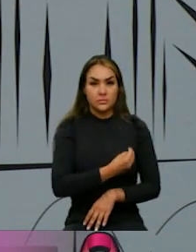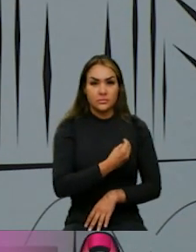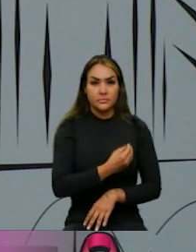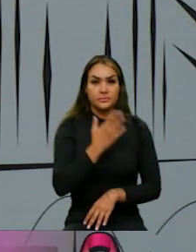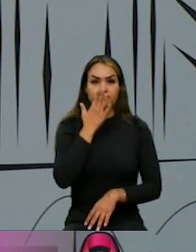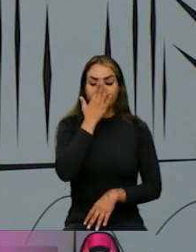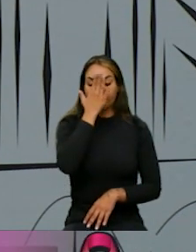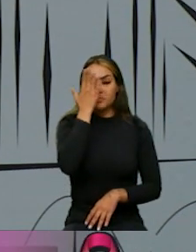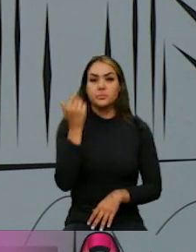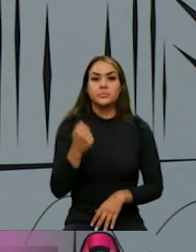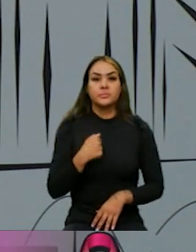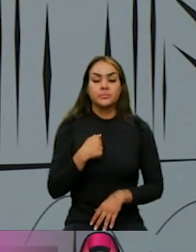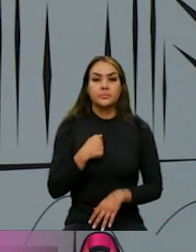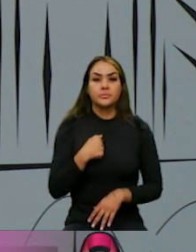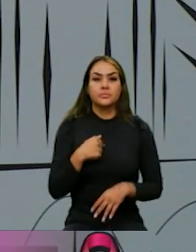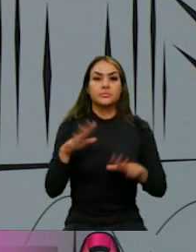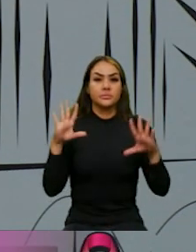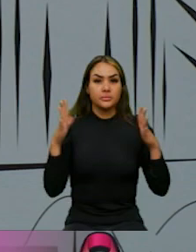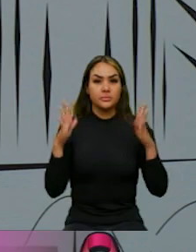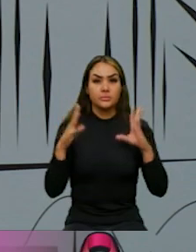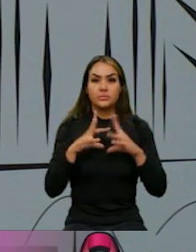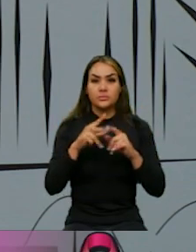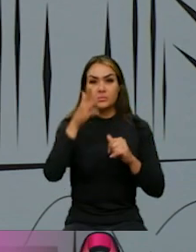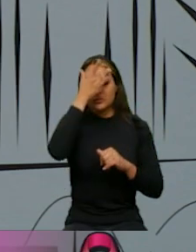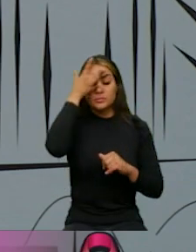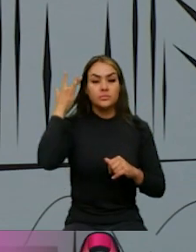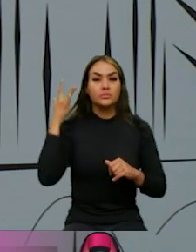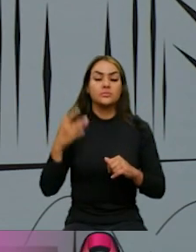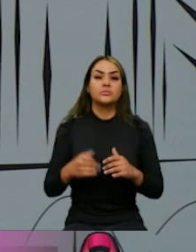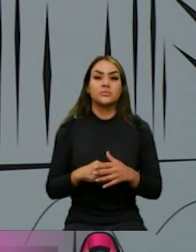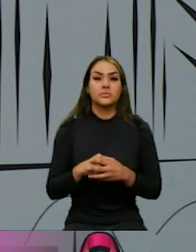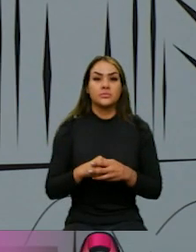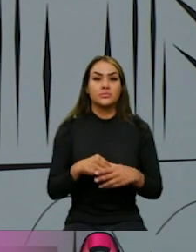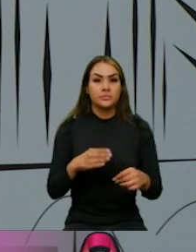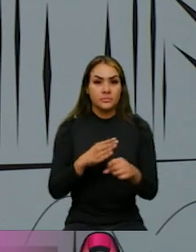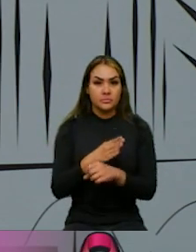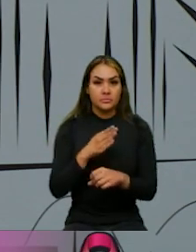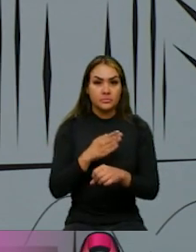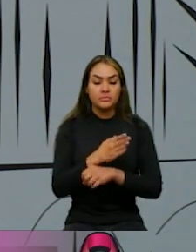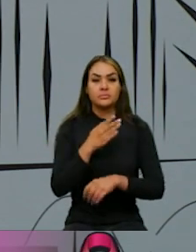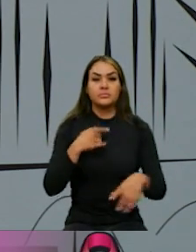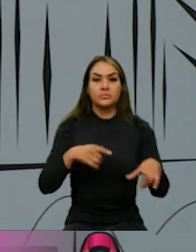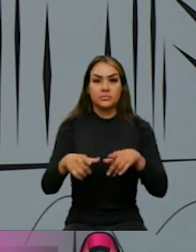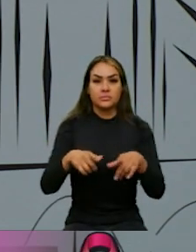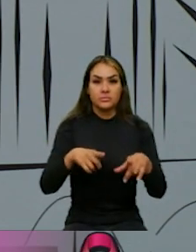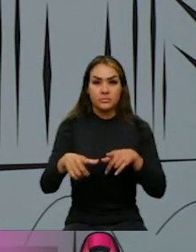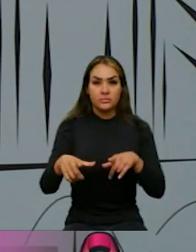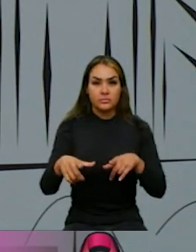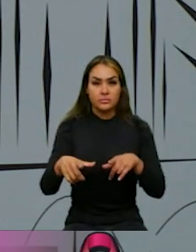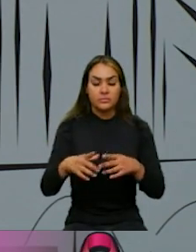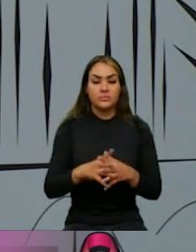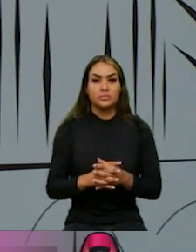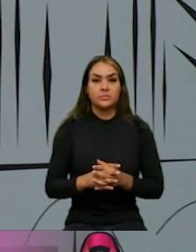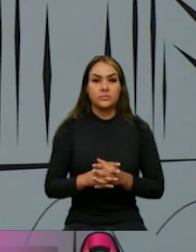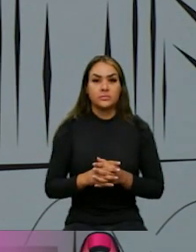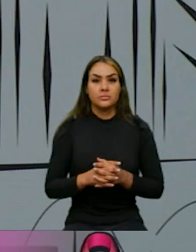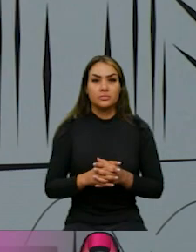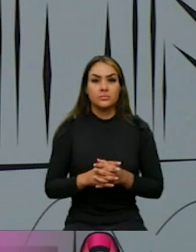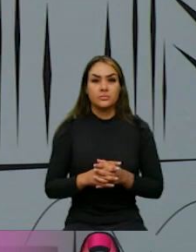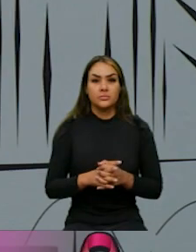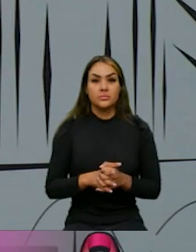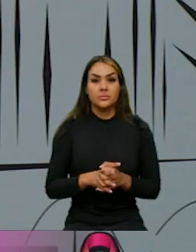aqui parabenizar todos aqueles que construiu, fizeram um trabalho desde